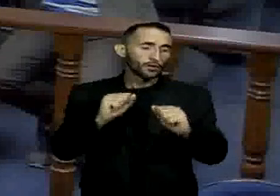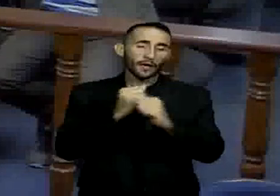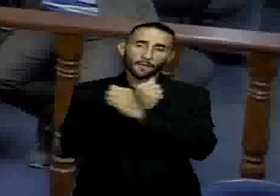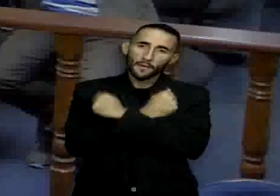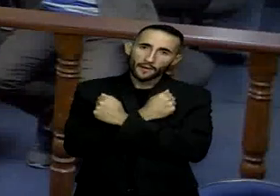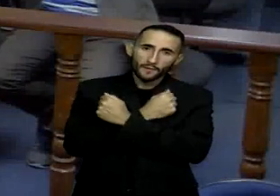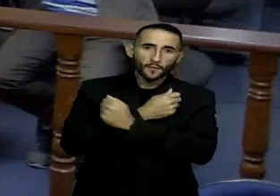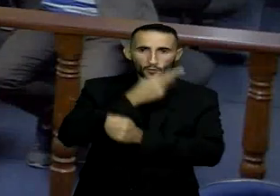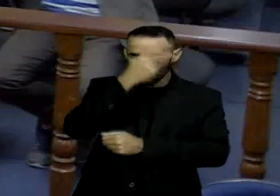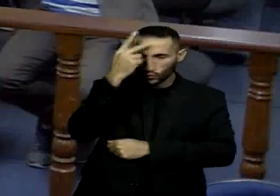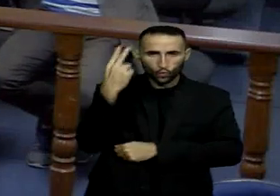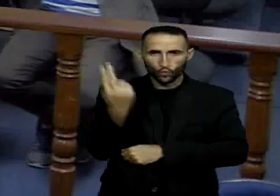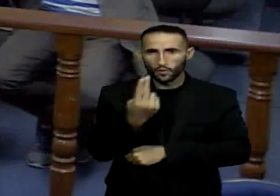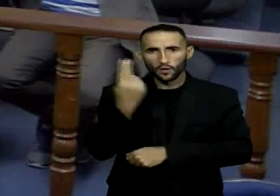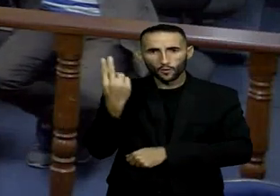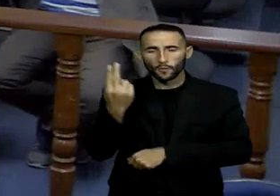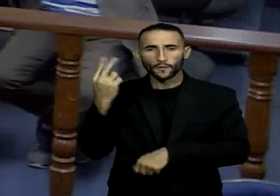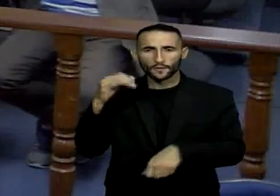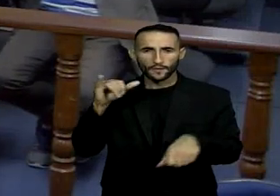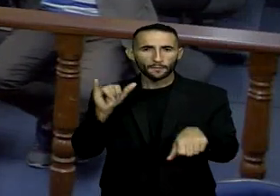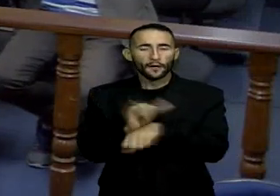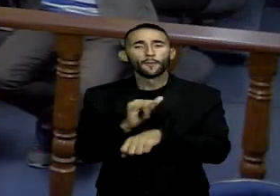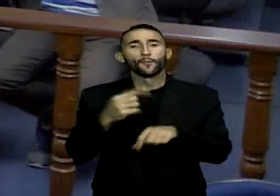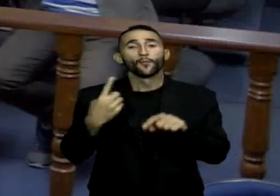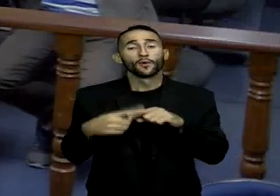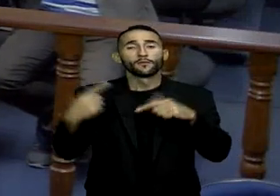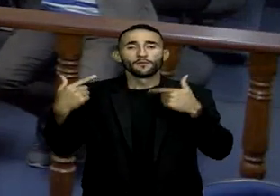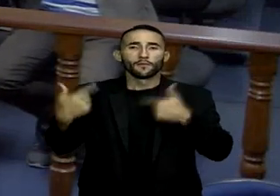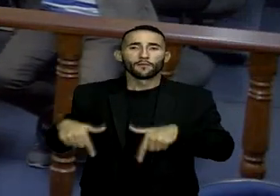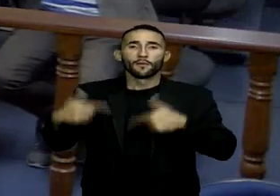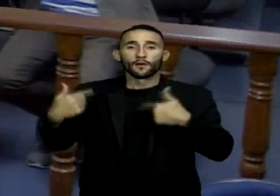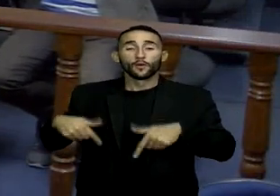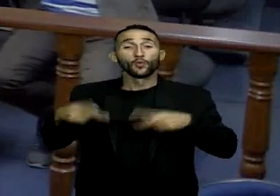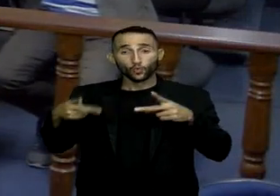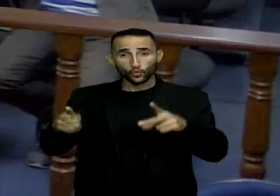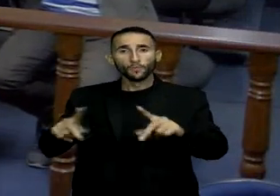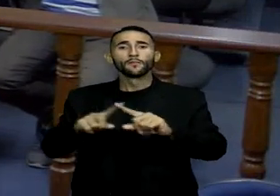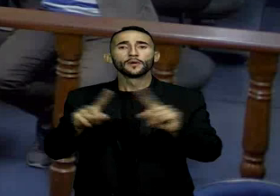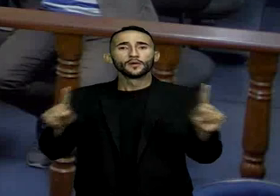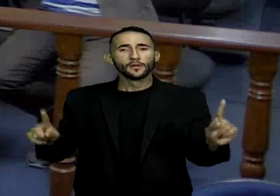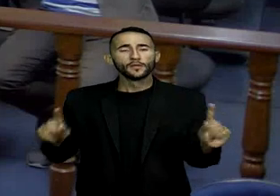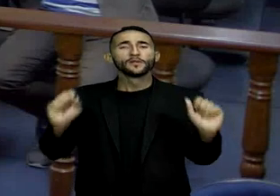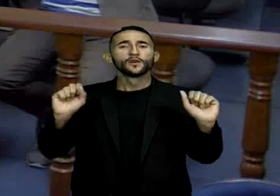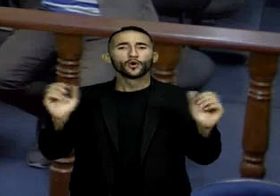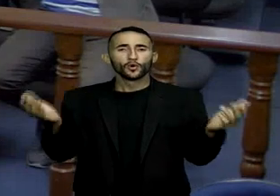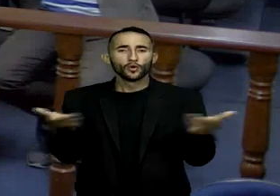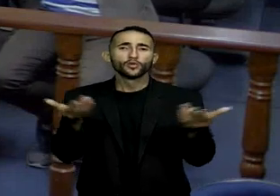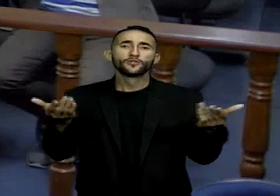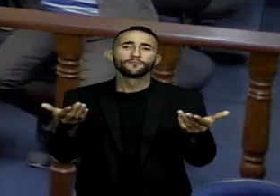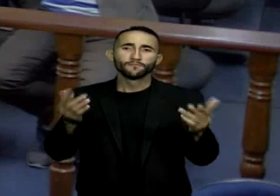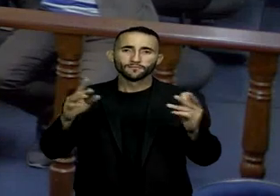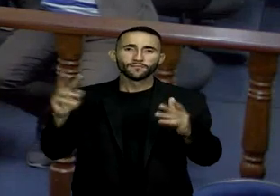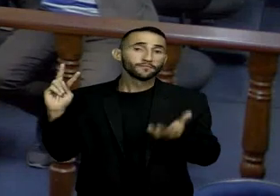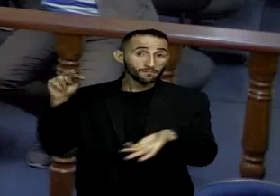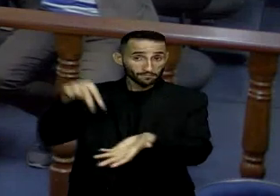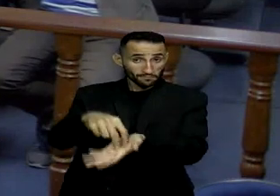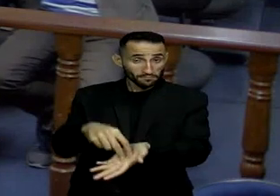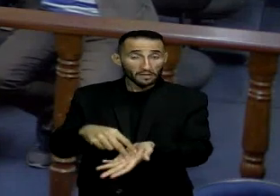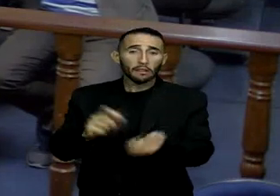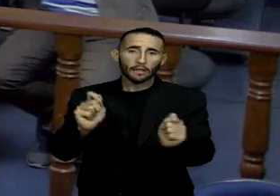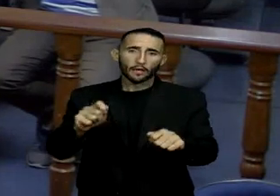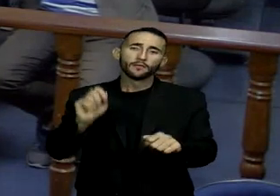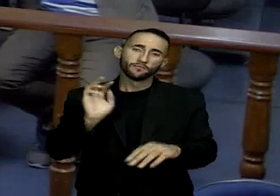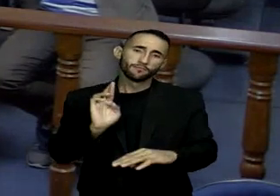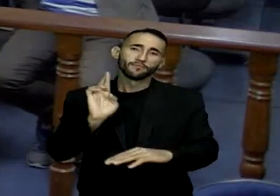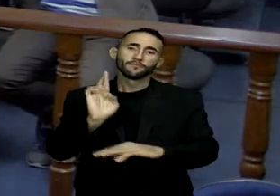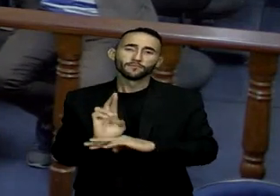estar aqui, estão agora na rua trabalhando, mas se sintam representados por vocês. Eu quero, de toda